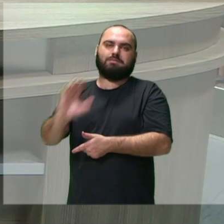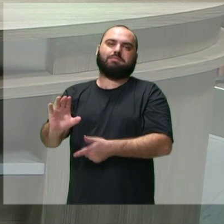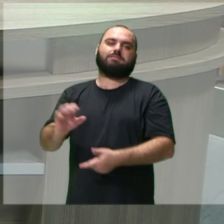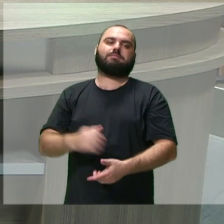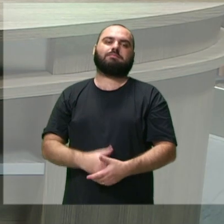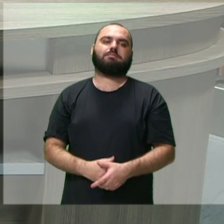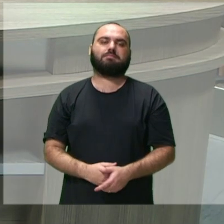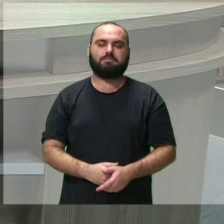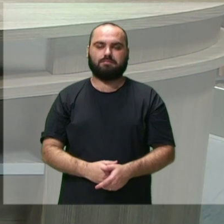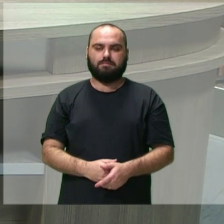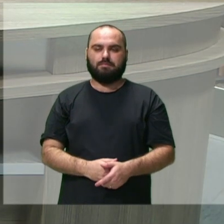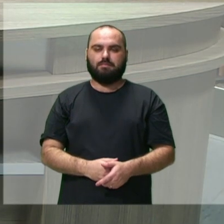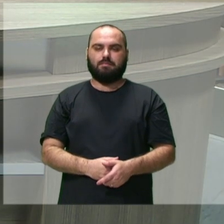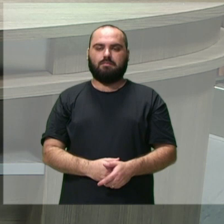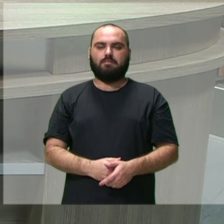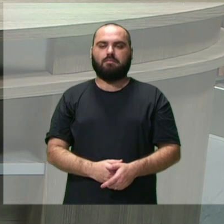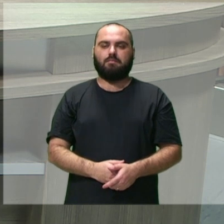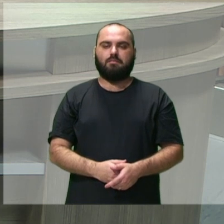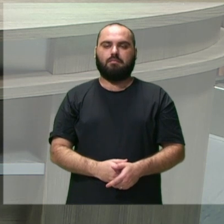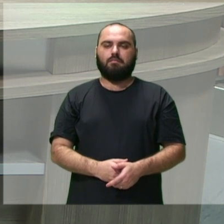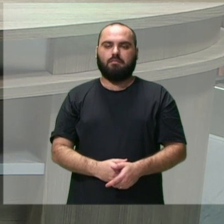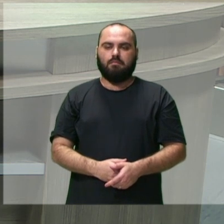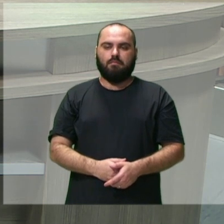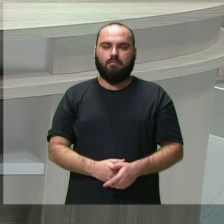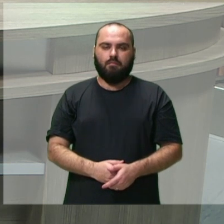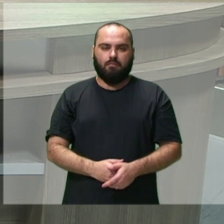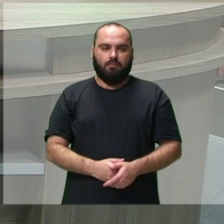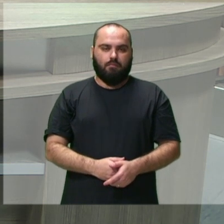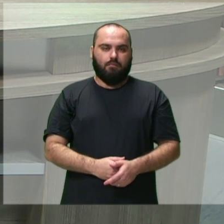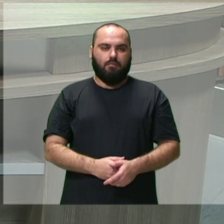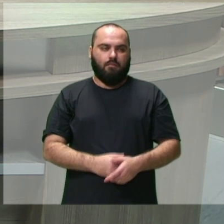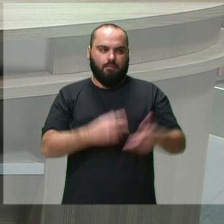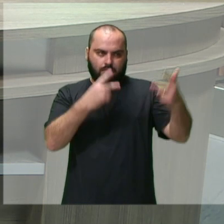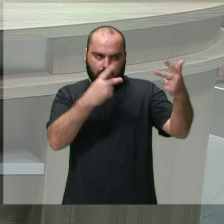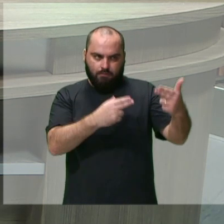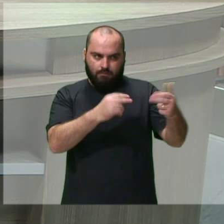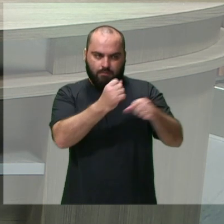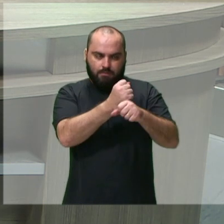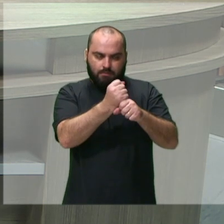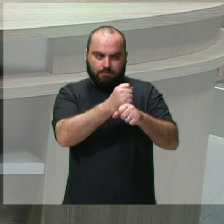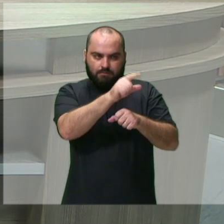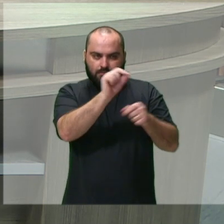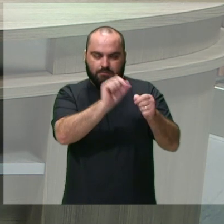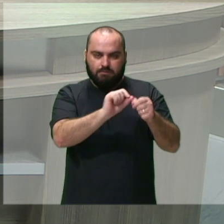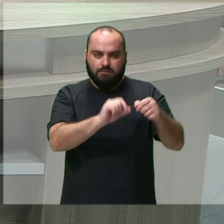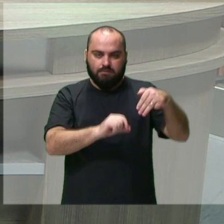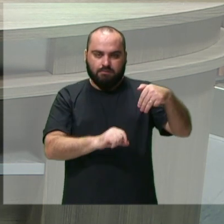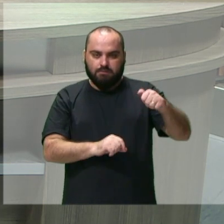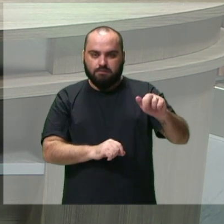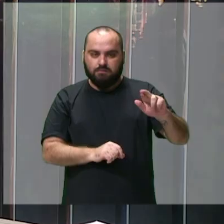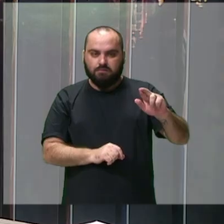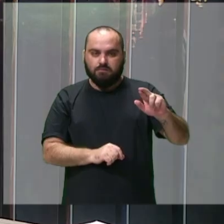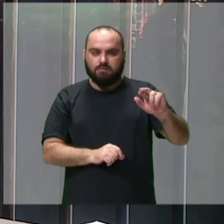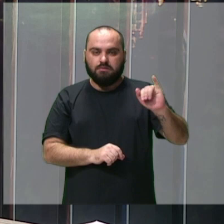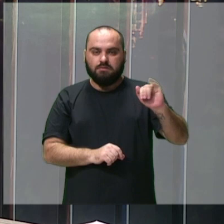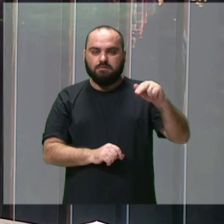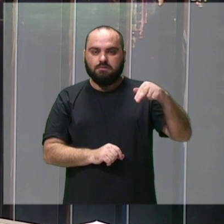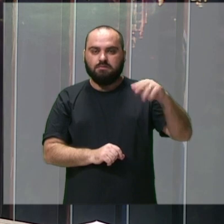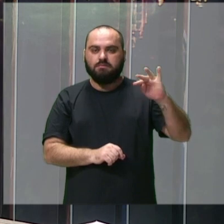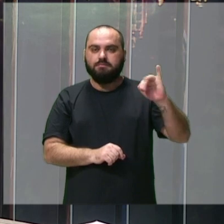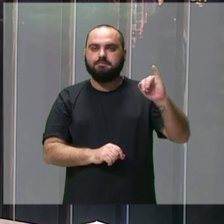Foi no mesmo ano que você fez, acho que Maríntimos, você teve também a citação